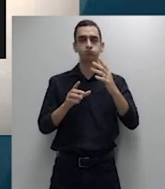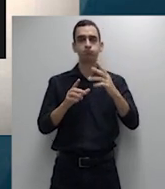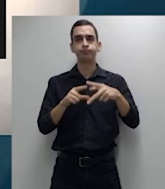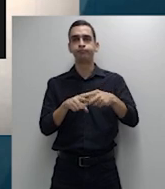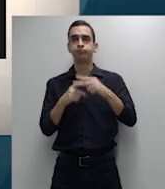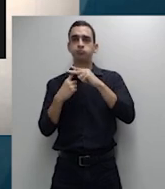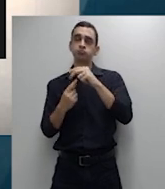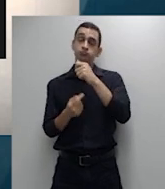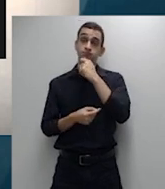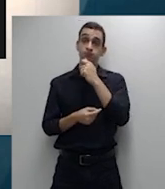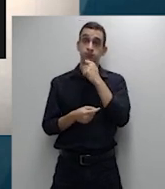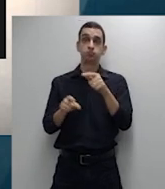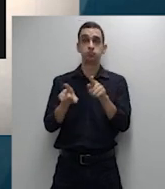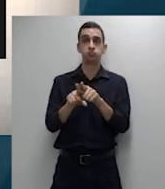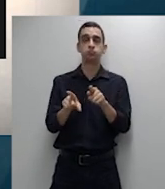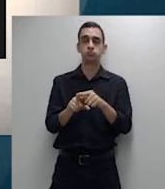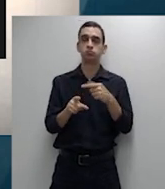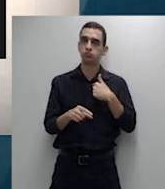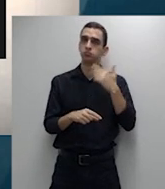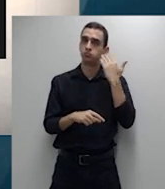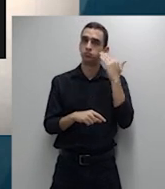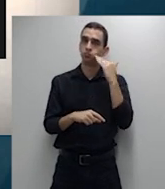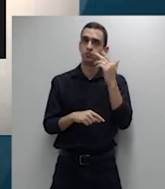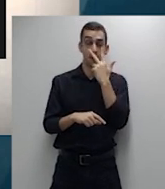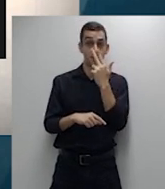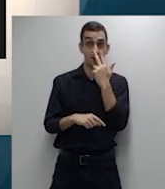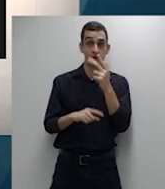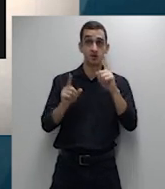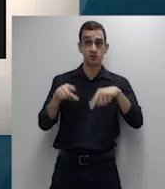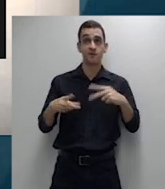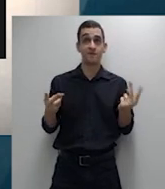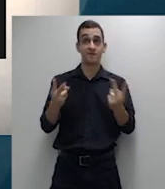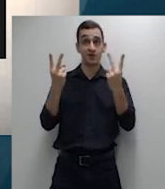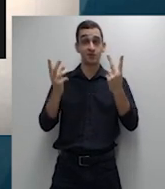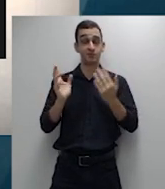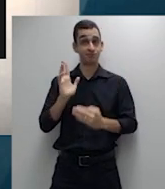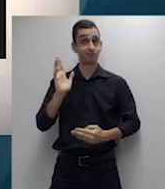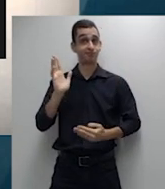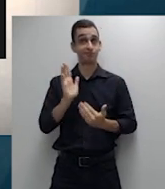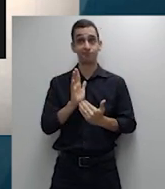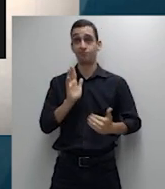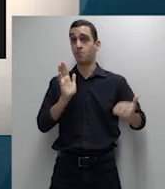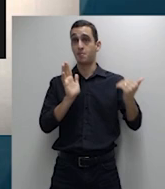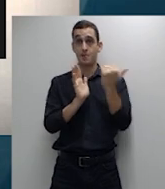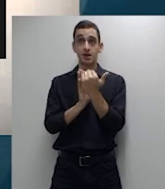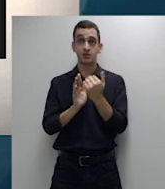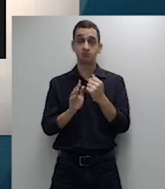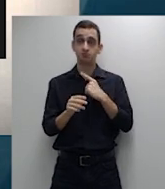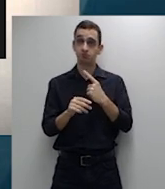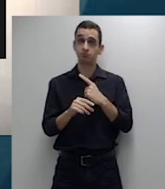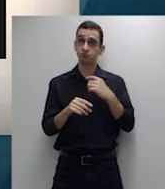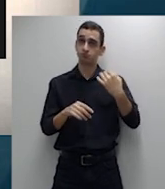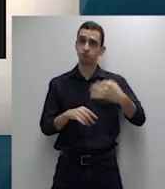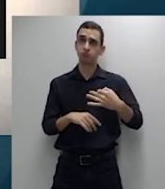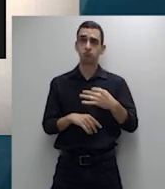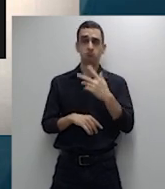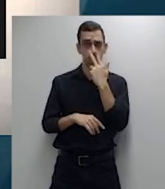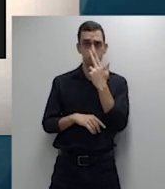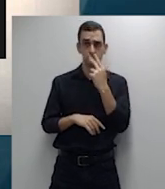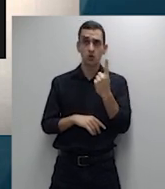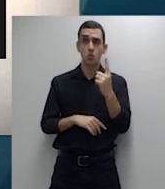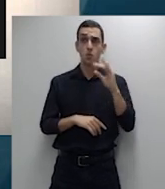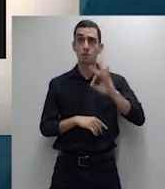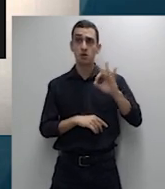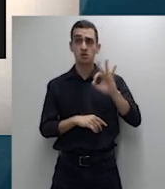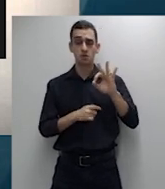entendo que à primeira vista o valor realmente é levado em dúvida percentual por cento é isso mais